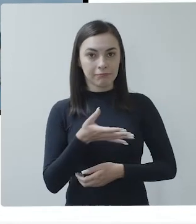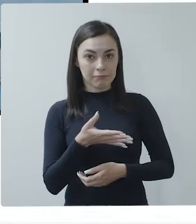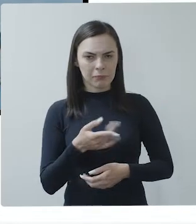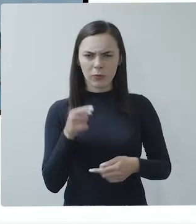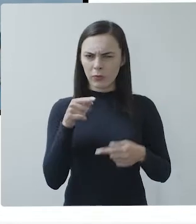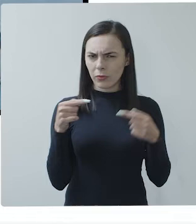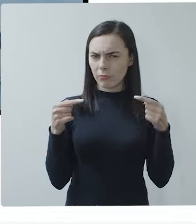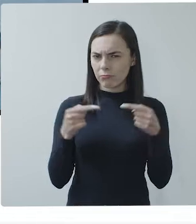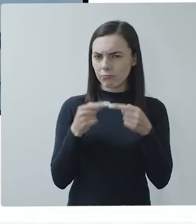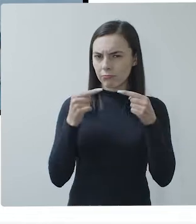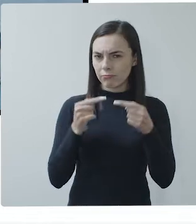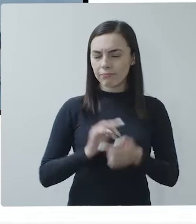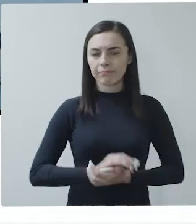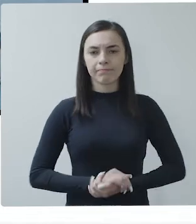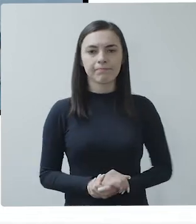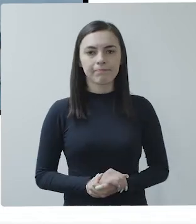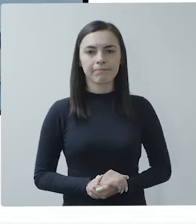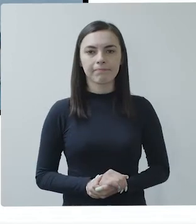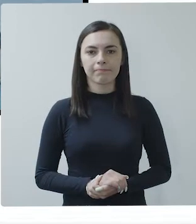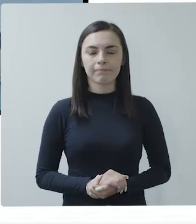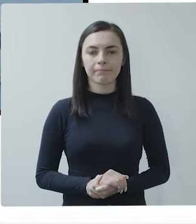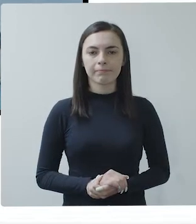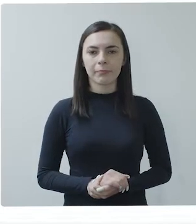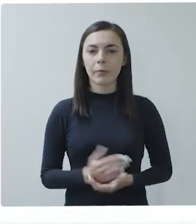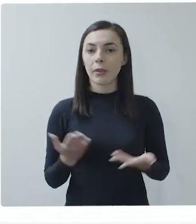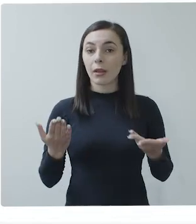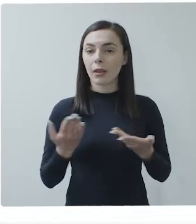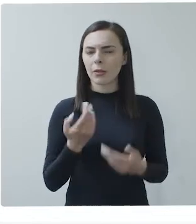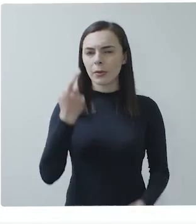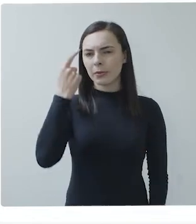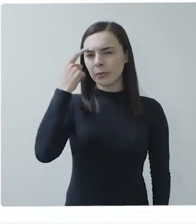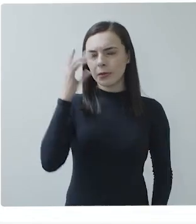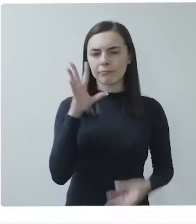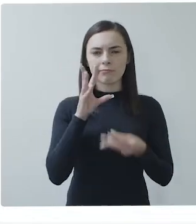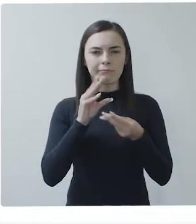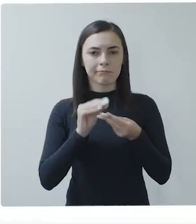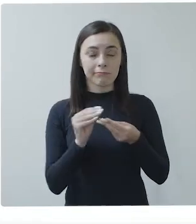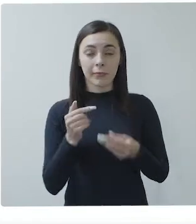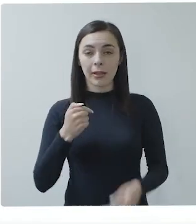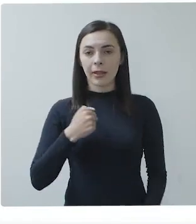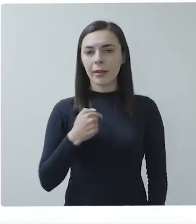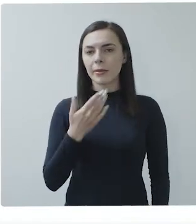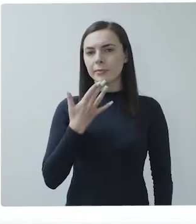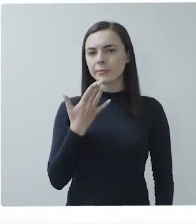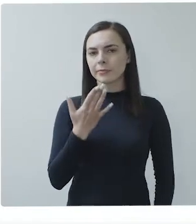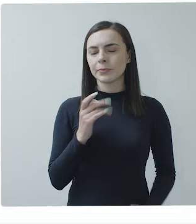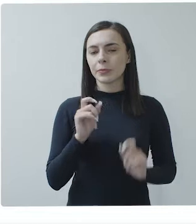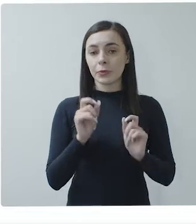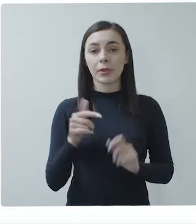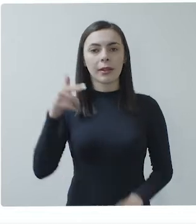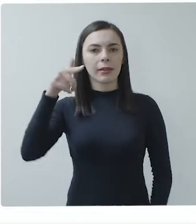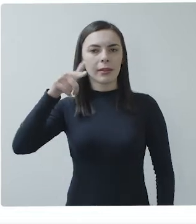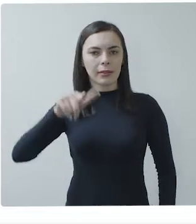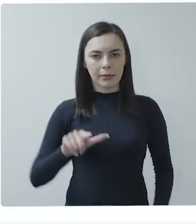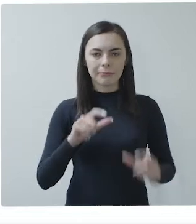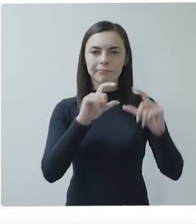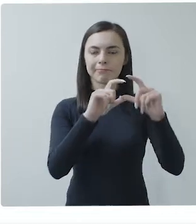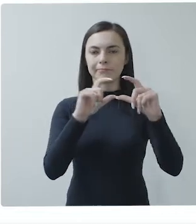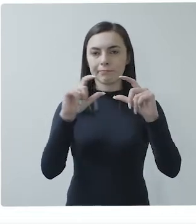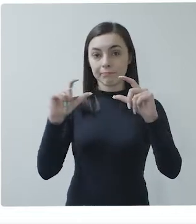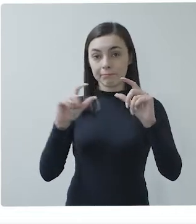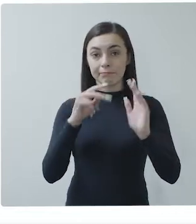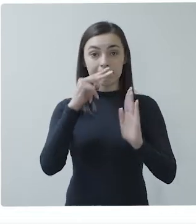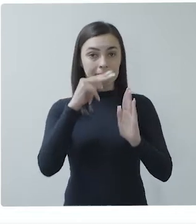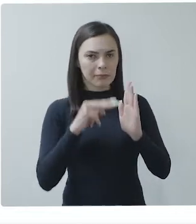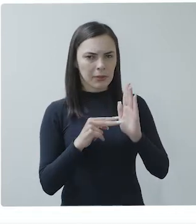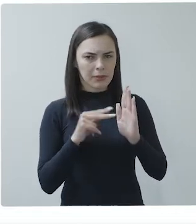Vocês concordam? Então, para a gente pensar mais um pouquinho, a prof pensou em trazer novamente a tirinha para a gente ler.